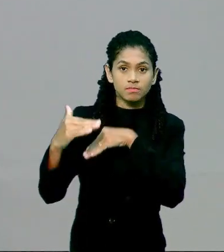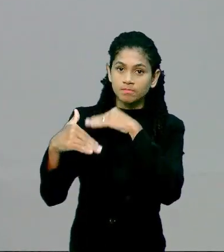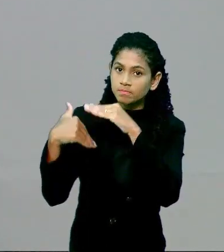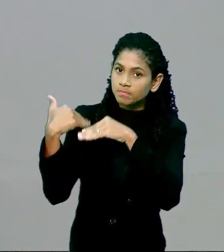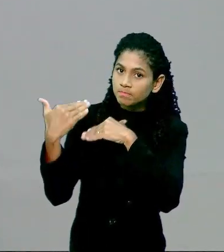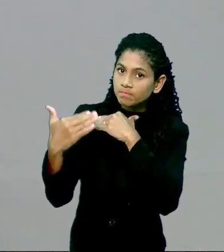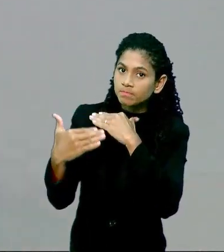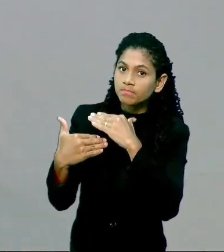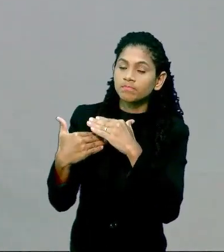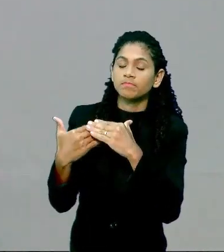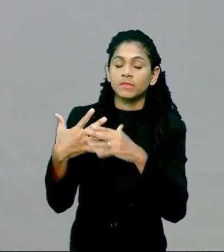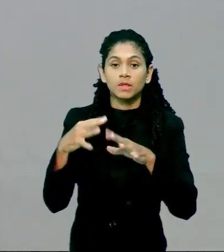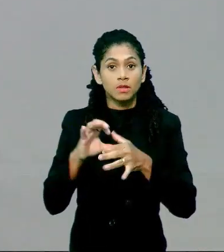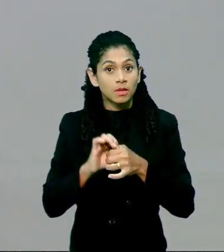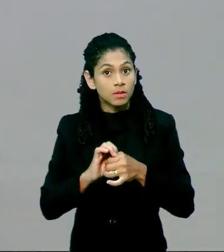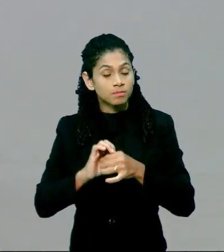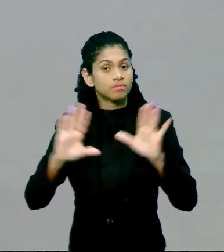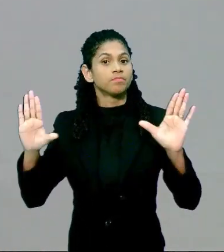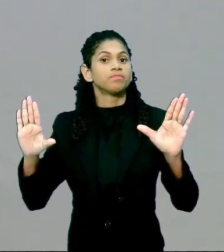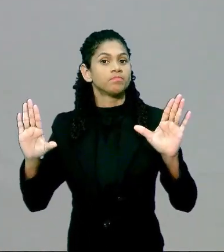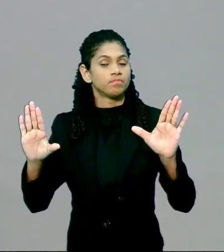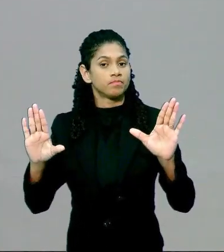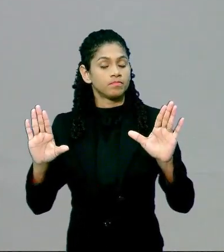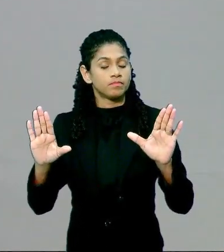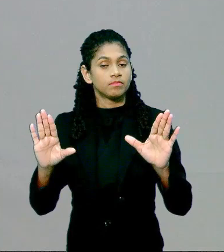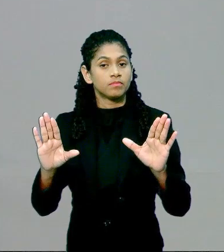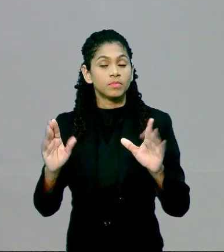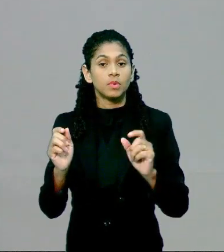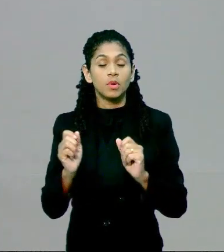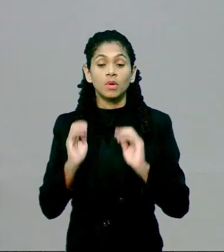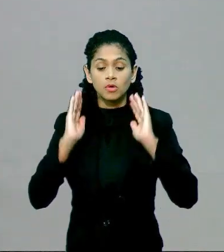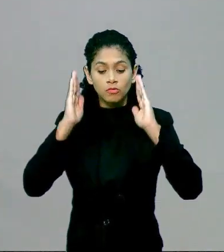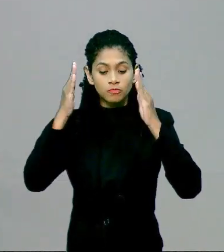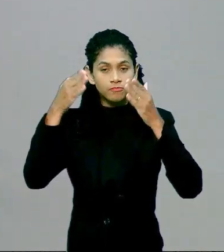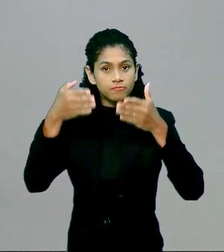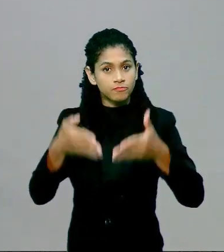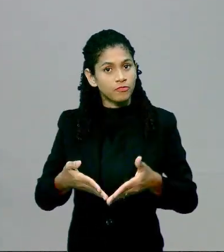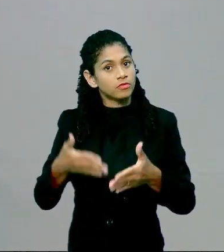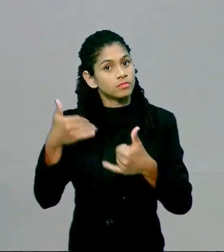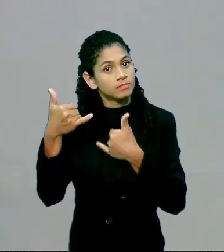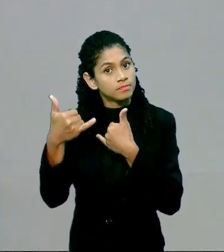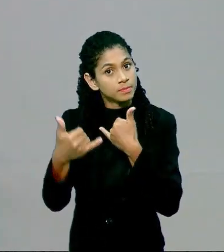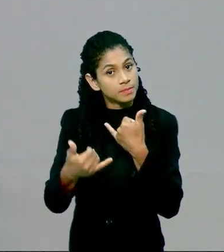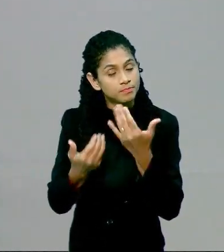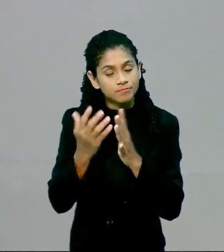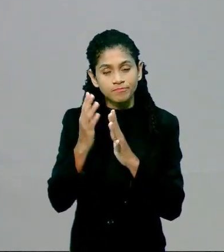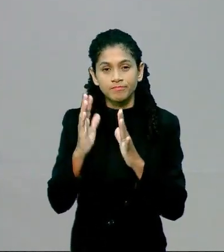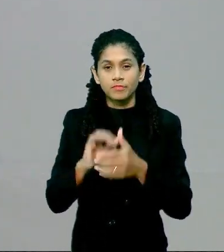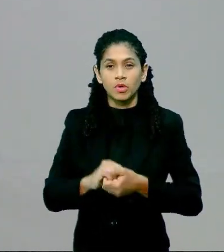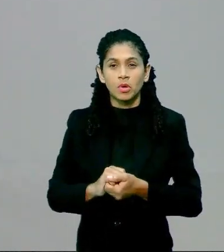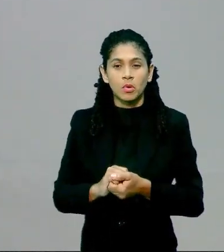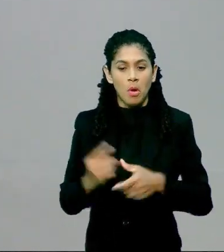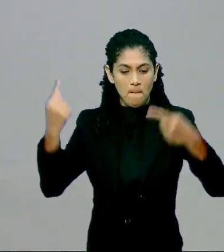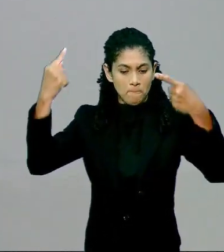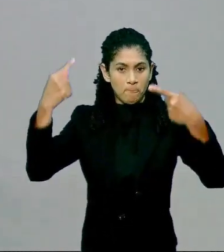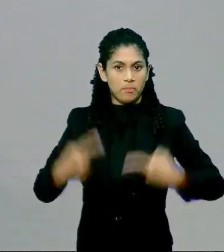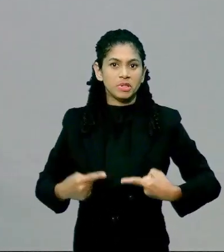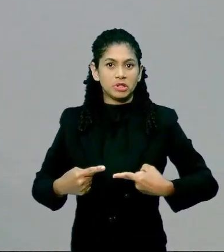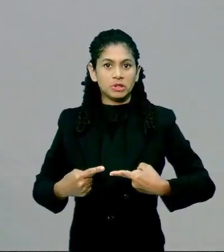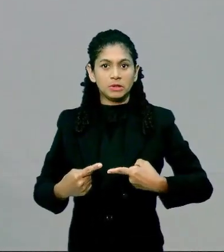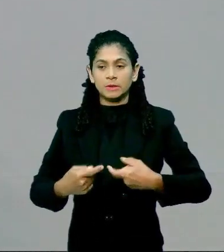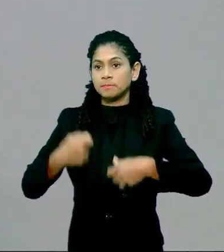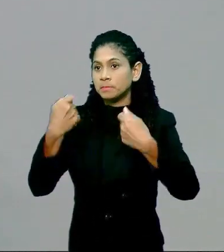seu aspecto livre, por isso que a gente vai fazer esse direcionamento do lazer, porque não vai ser uma prática em que eu tenha que competir, que eu tenho que ganhar, que eu